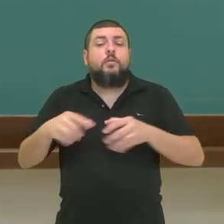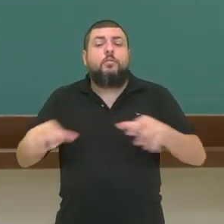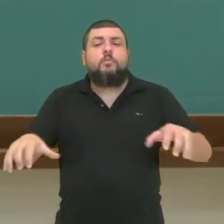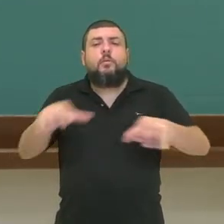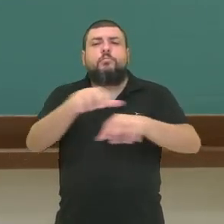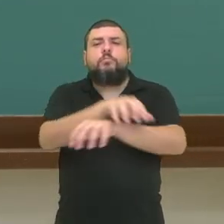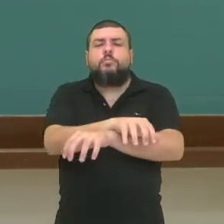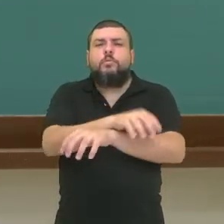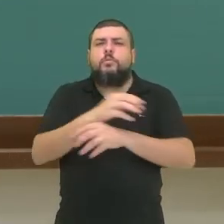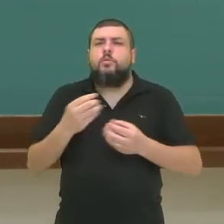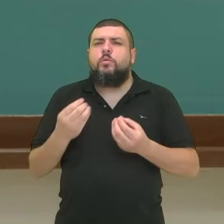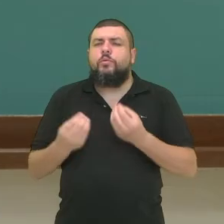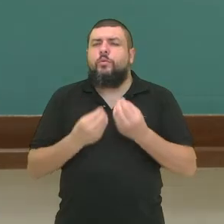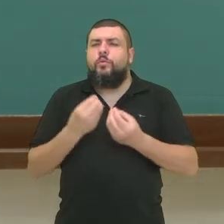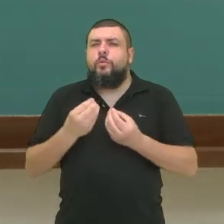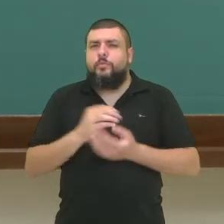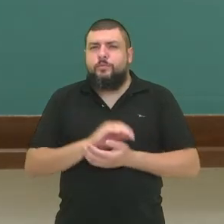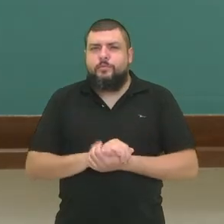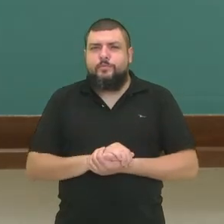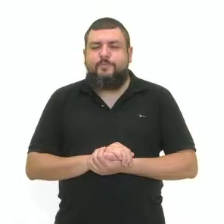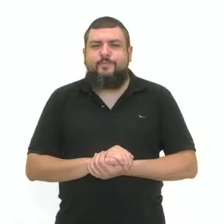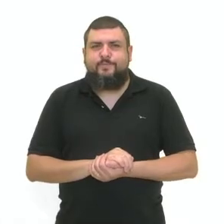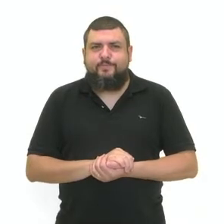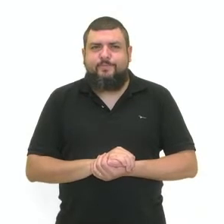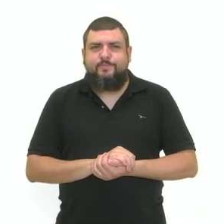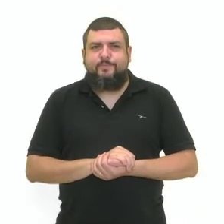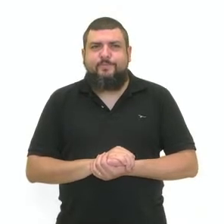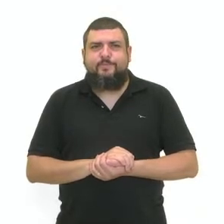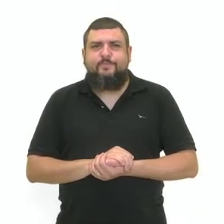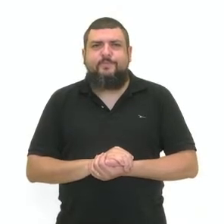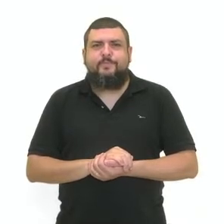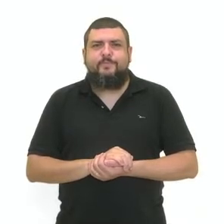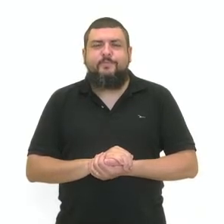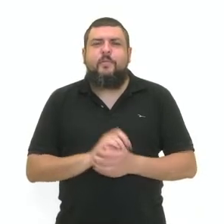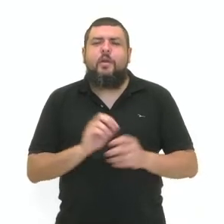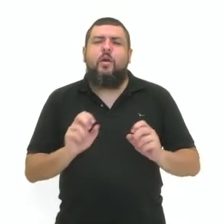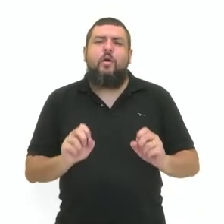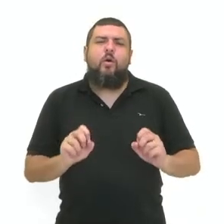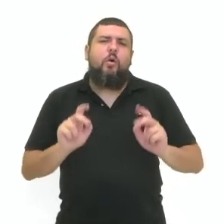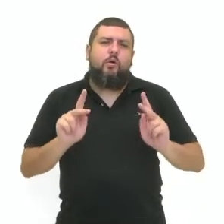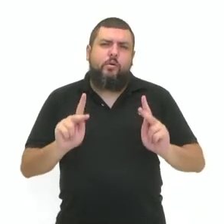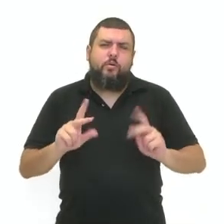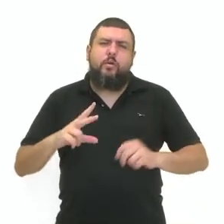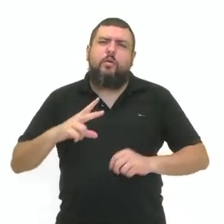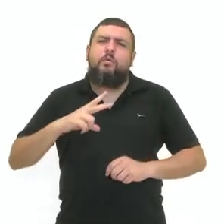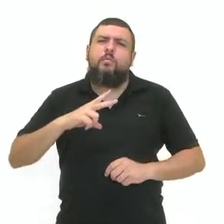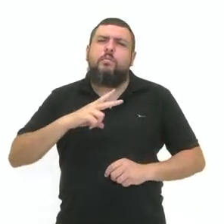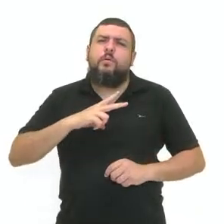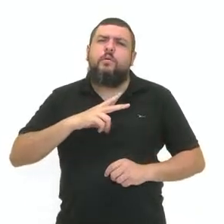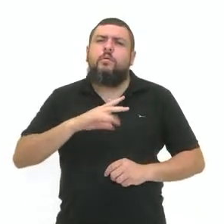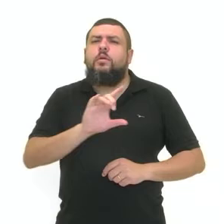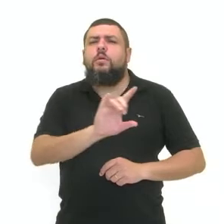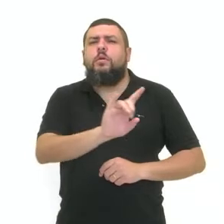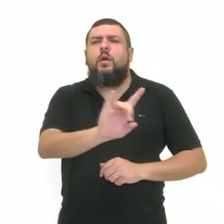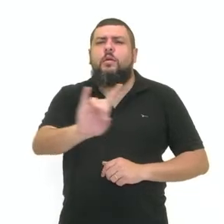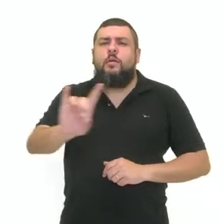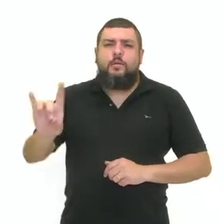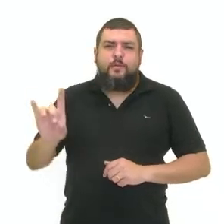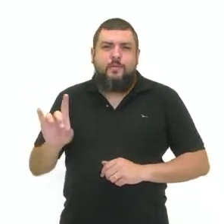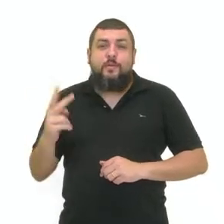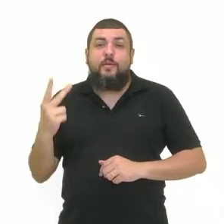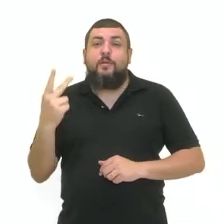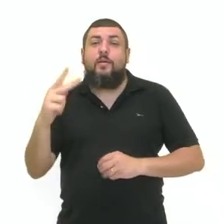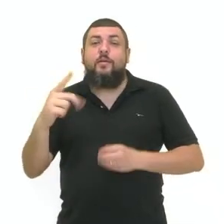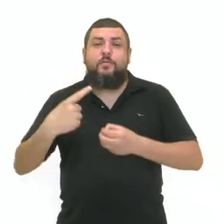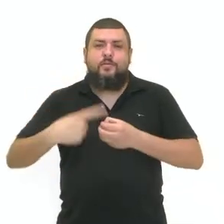aqui para a nossa resposta sugestiva, olha só. Então, claro que a resposta é pessoal, porque depende de onde você mora, né? Por exemplo, no